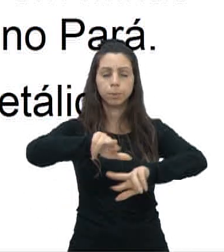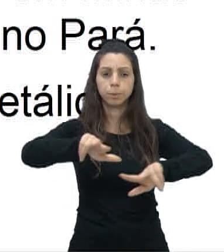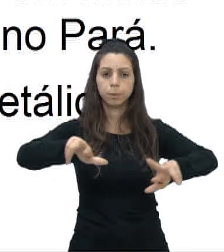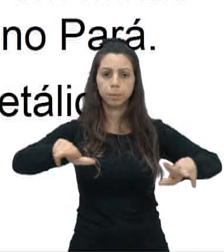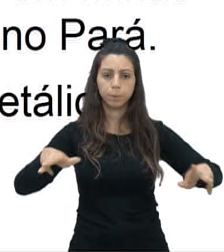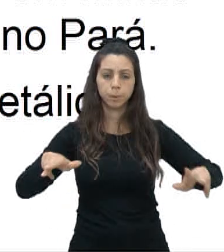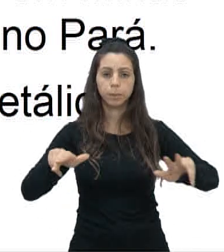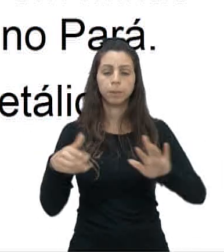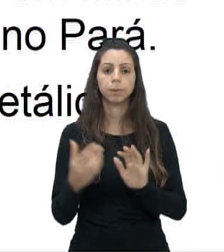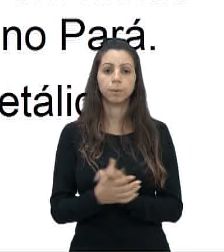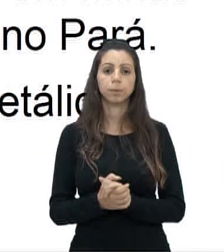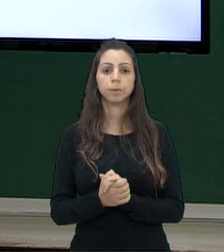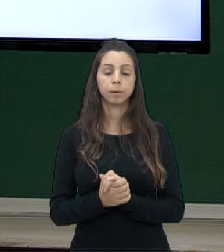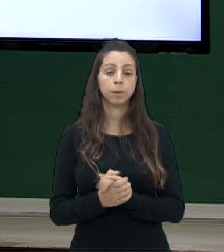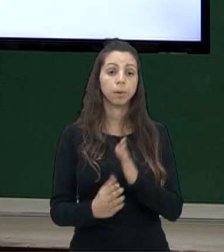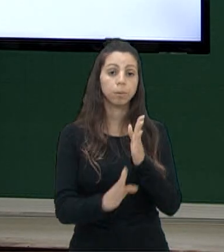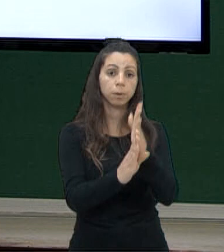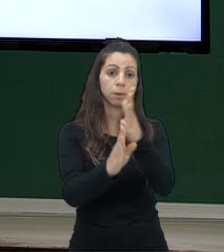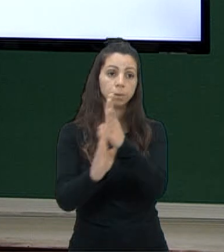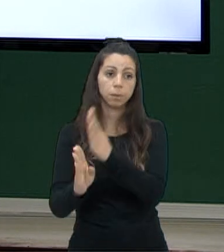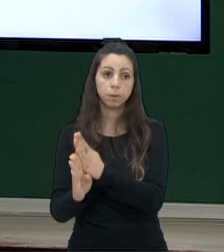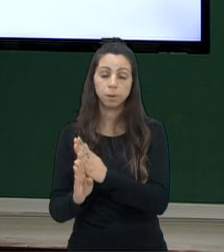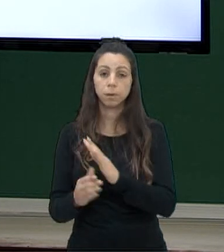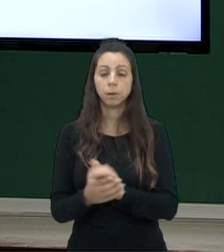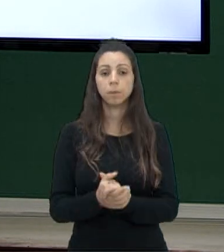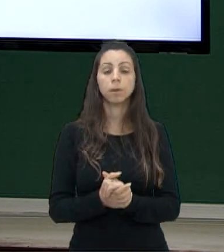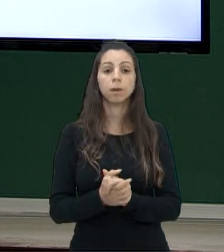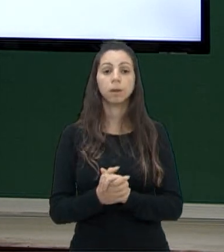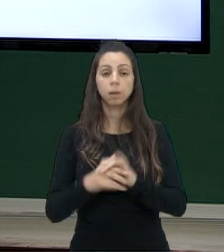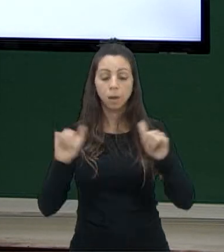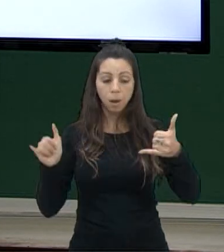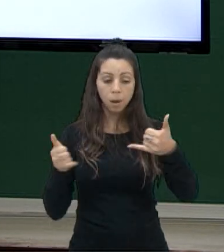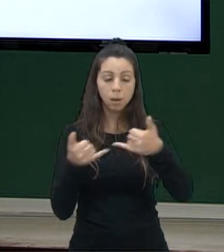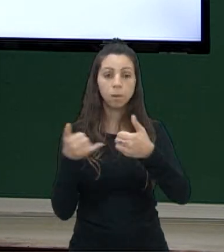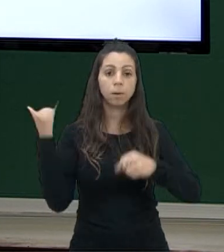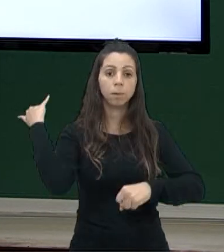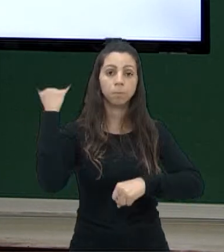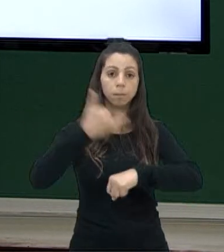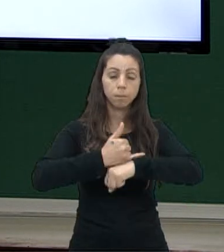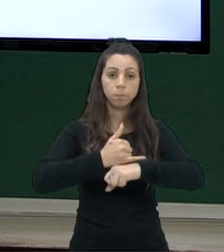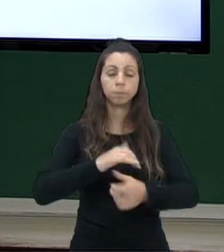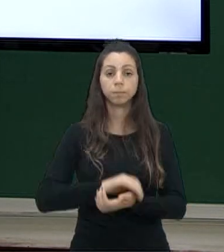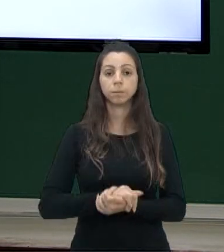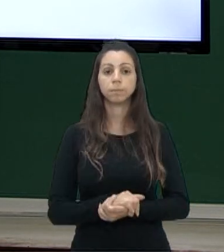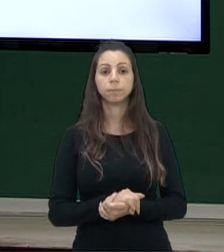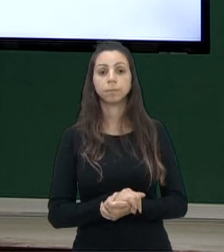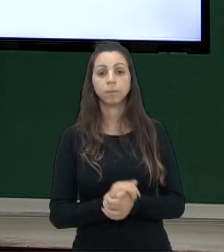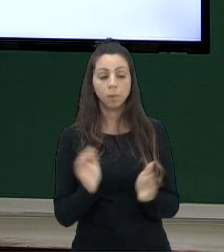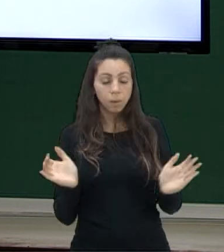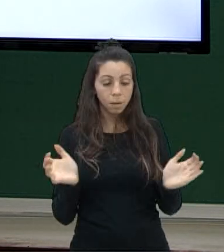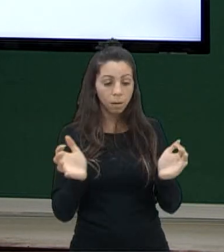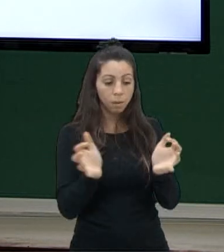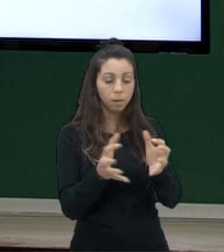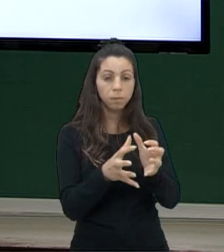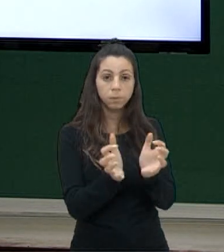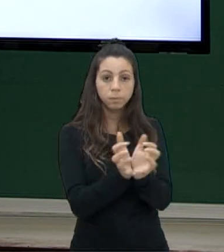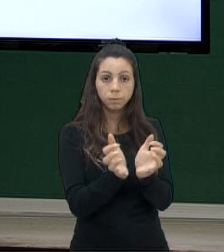no Pará, e são utilizadas em ligas metálicas. Diferentes ligas metálicas,